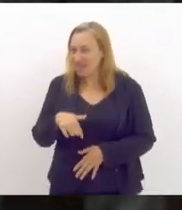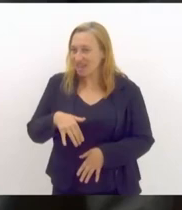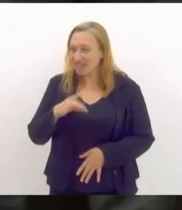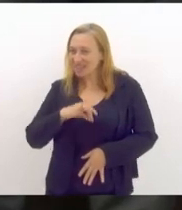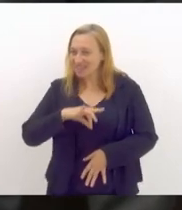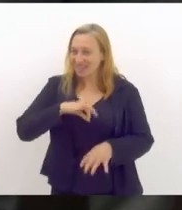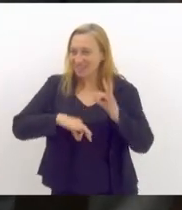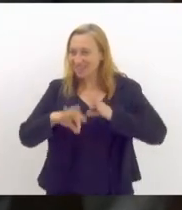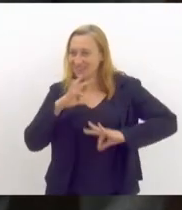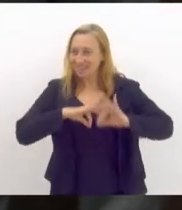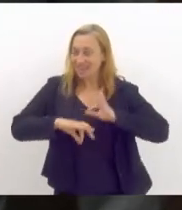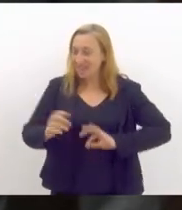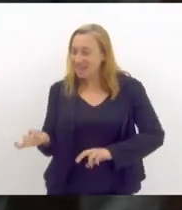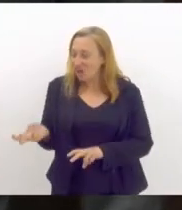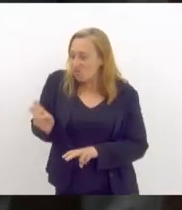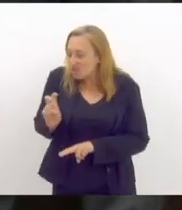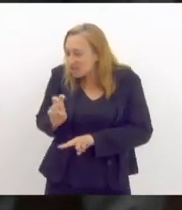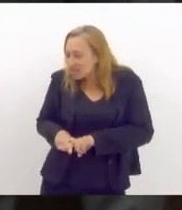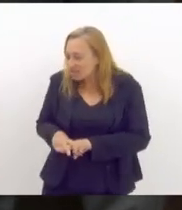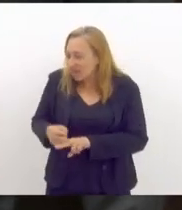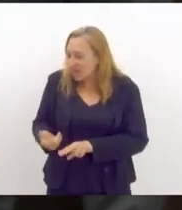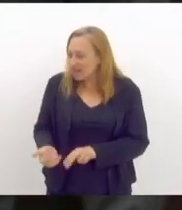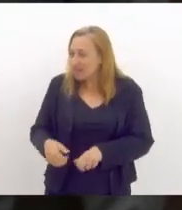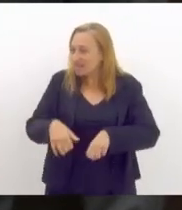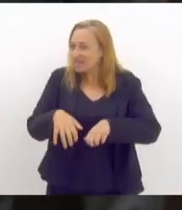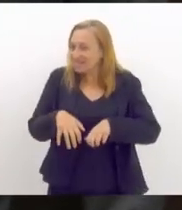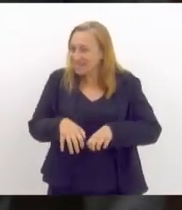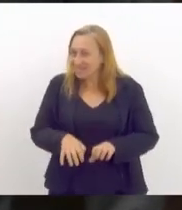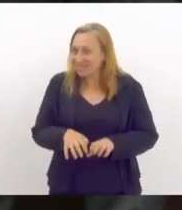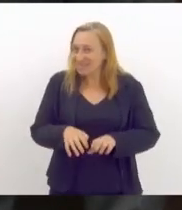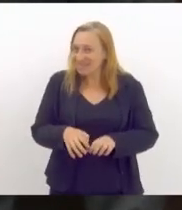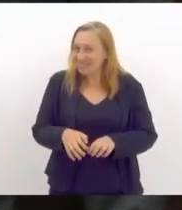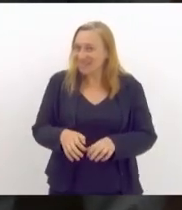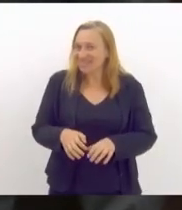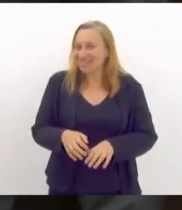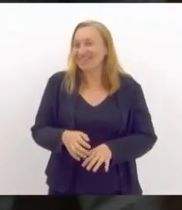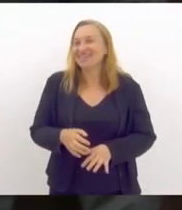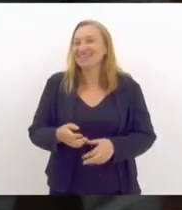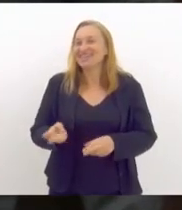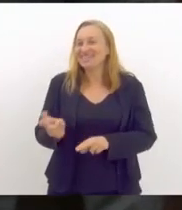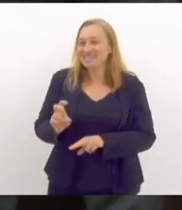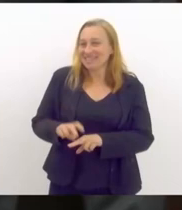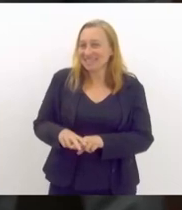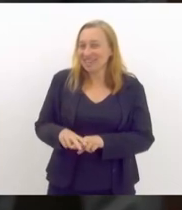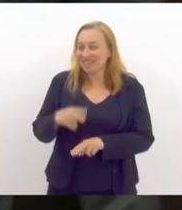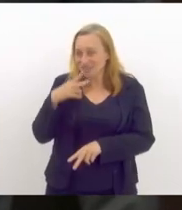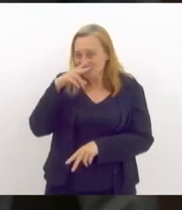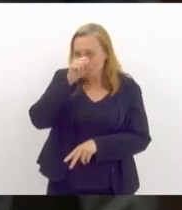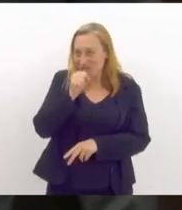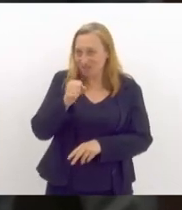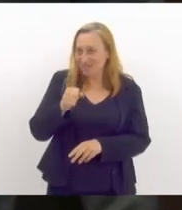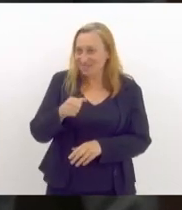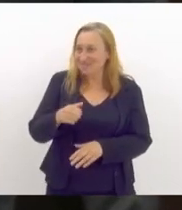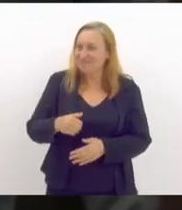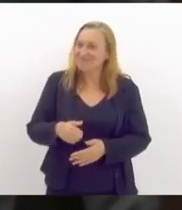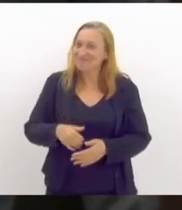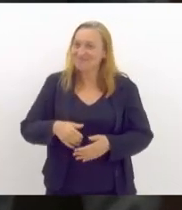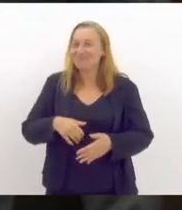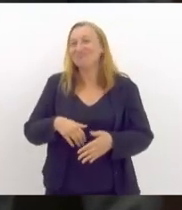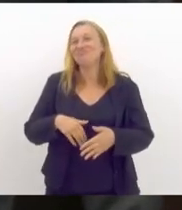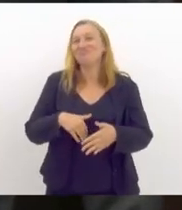dá uma sentada sentada braba dá uma sentada sentada braba Toma